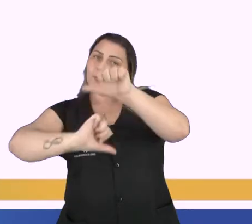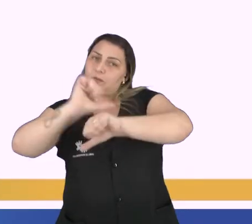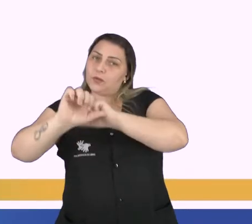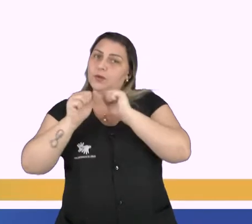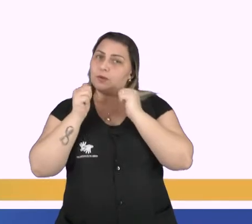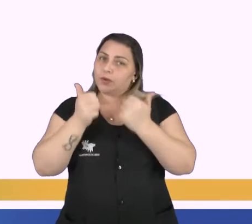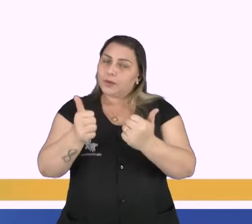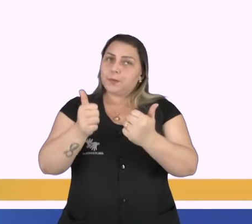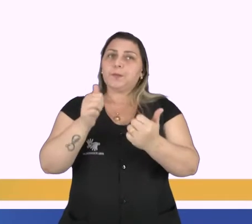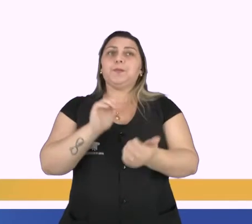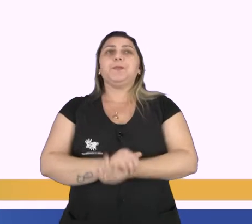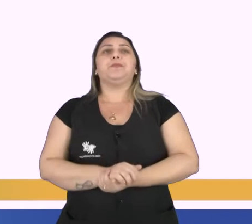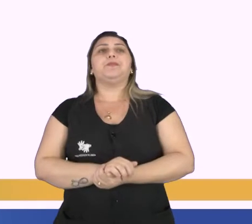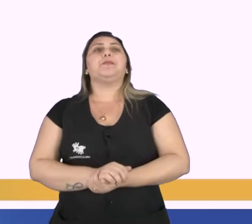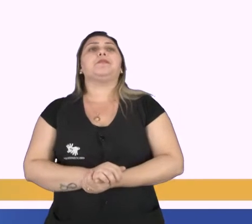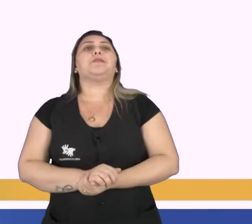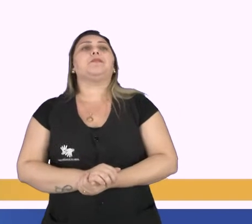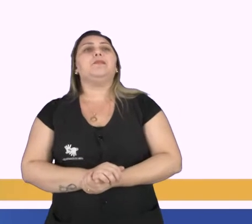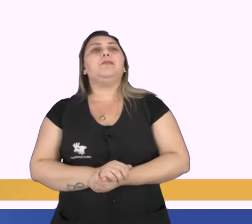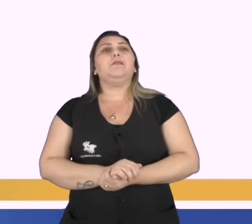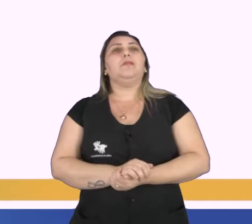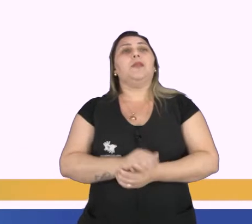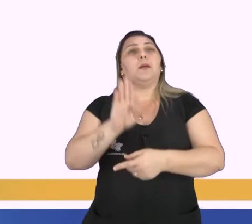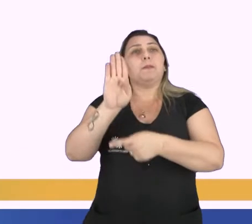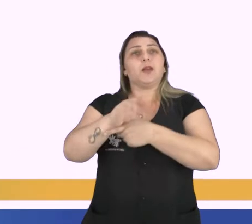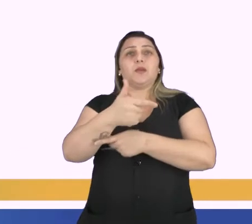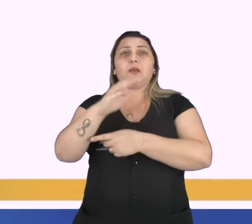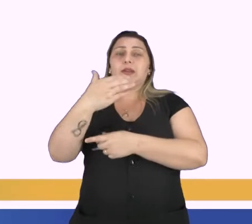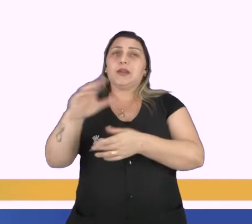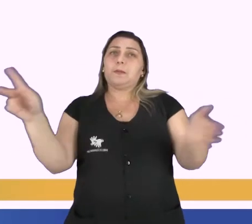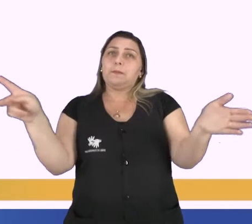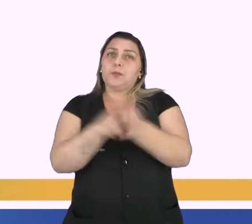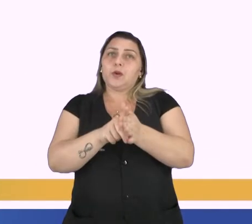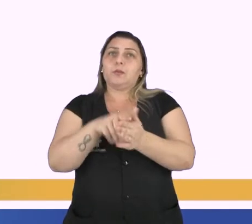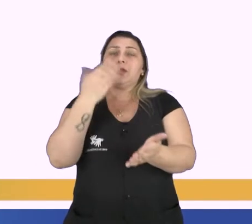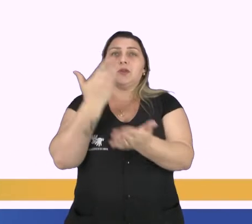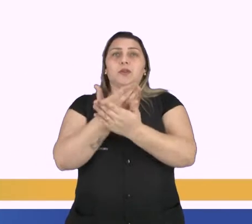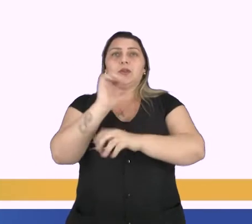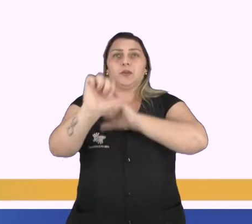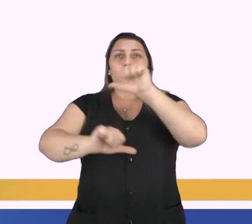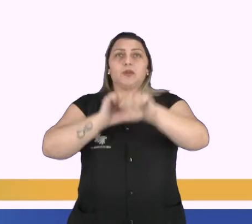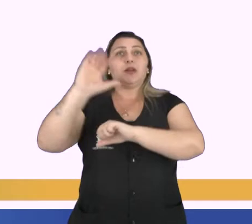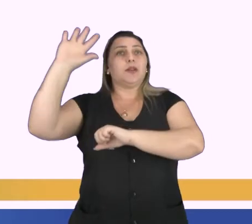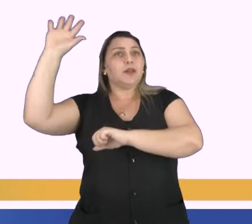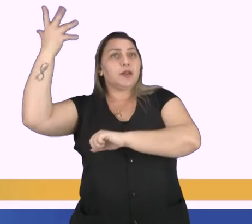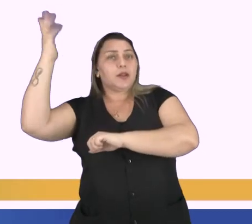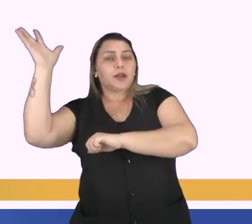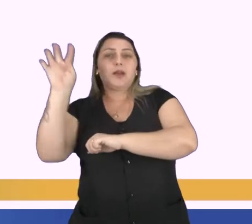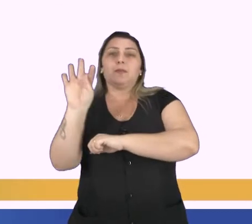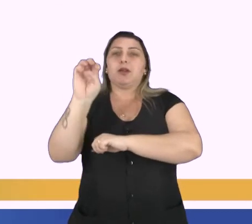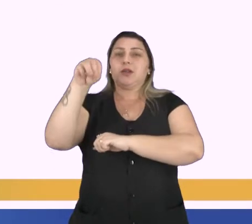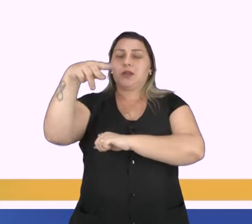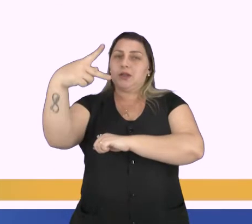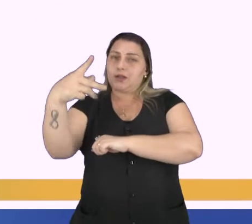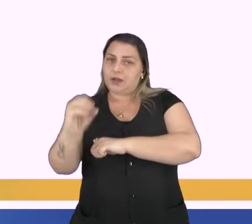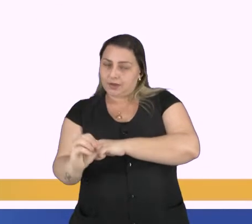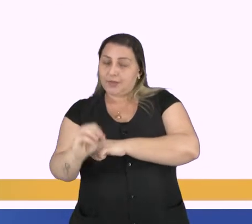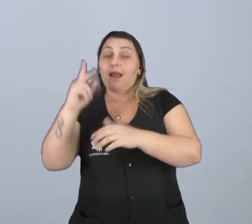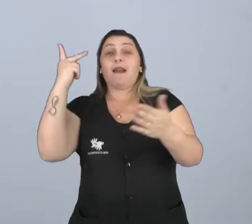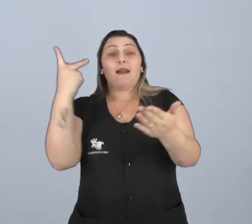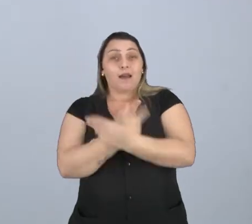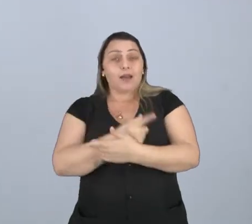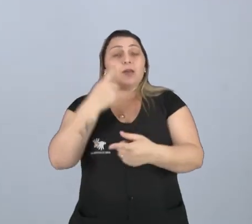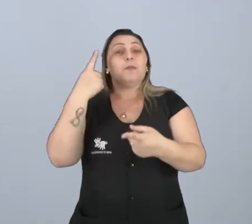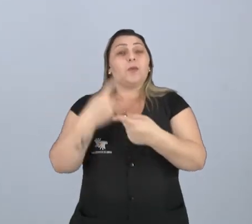bom? Letra B. Não existe uma ciência específica que estuda as mudanças de clima e de tempo. Está errada